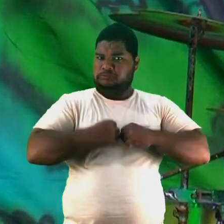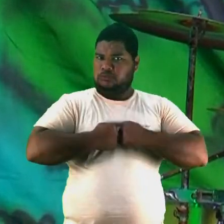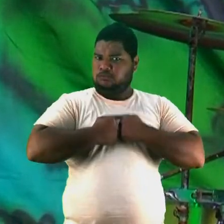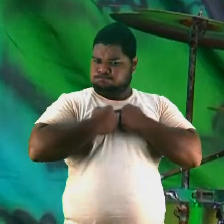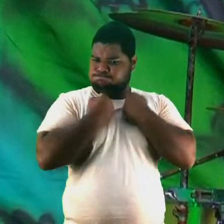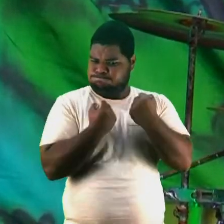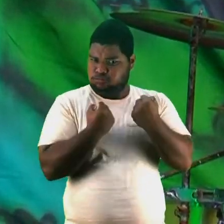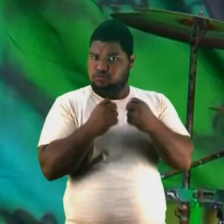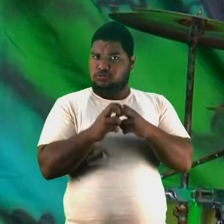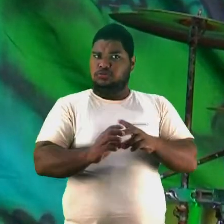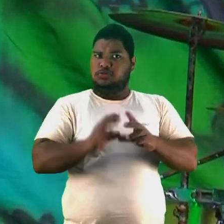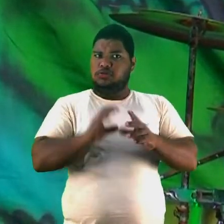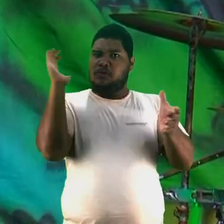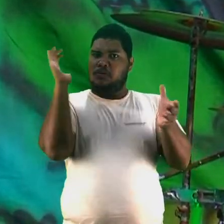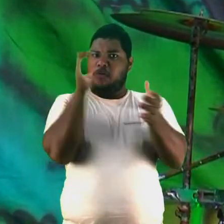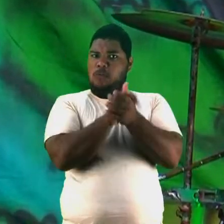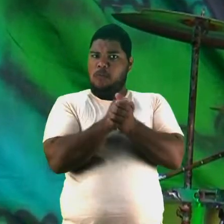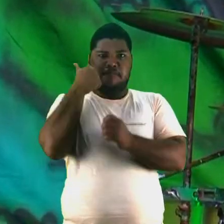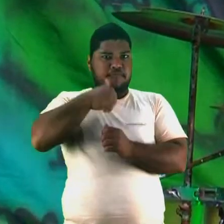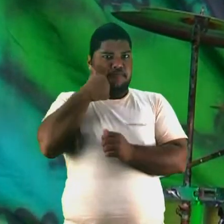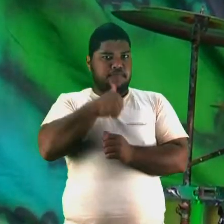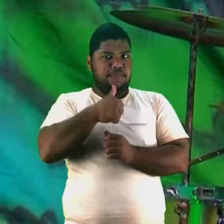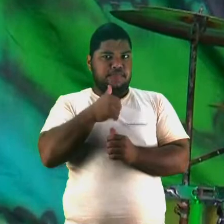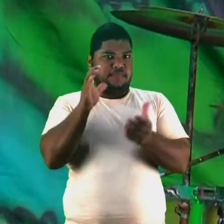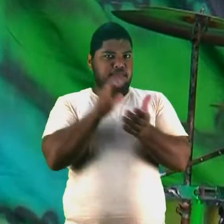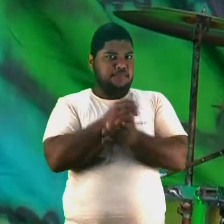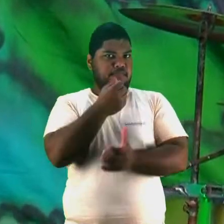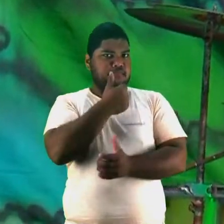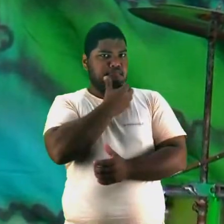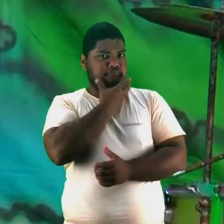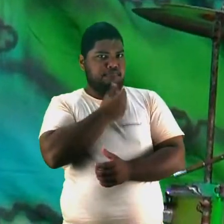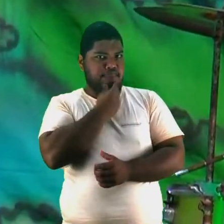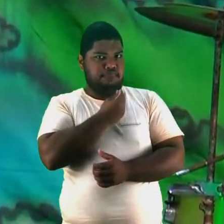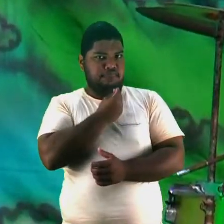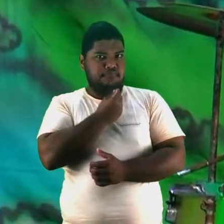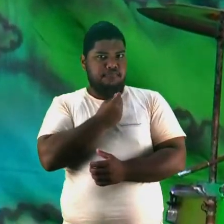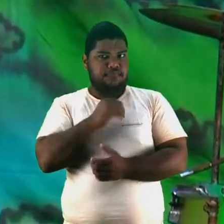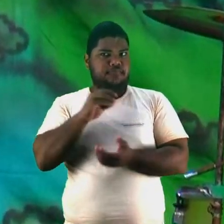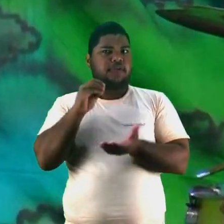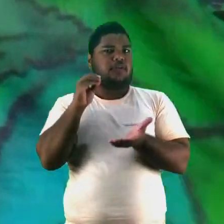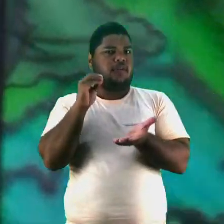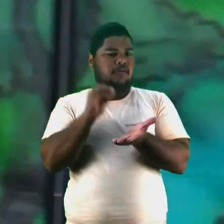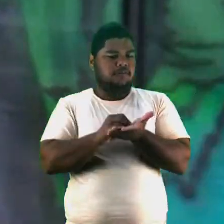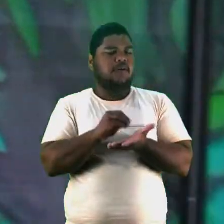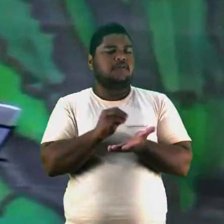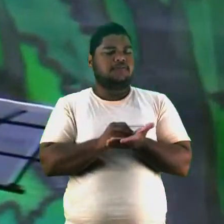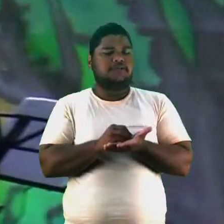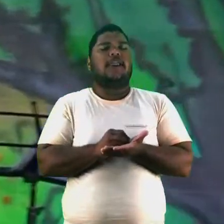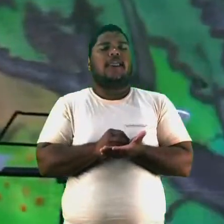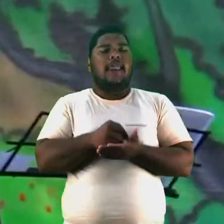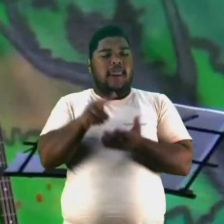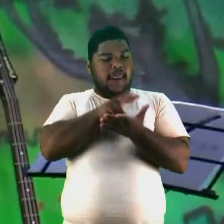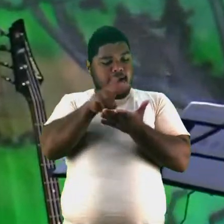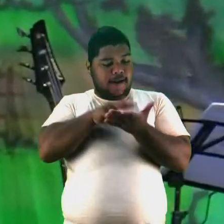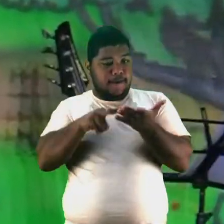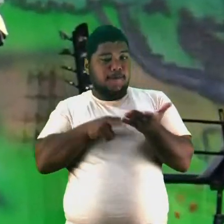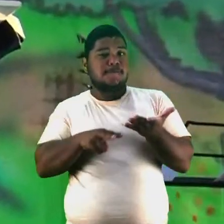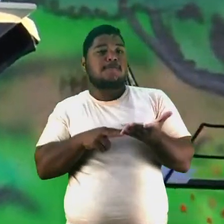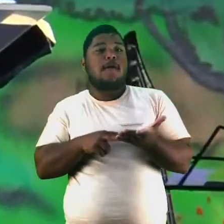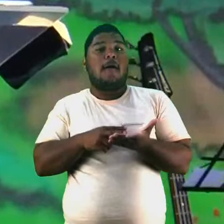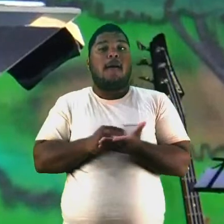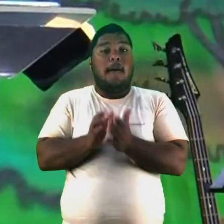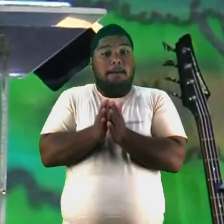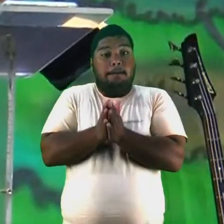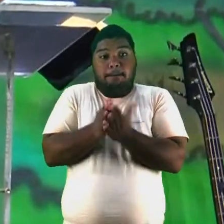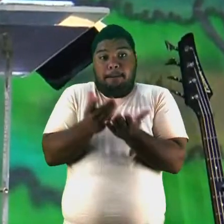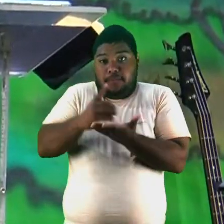marido? Está faltando ler mais a Bíblia. Você está tendo muito problema com seu irmão dentro de casa,